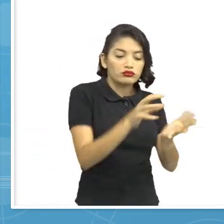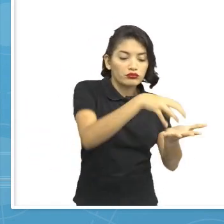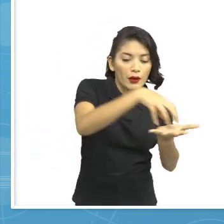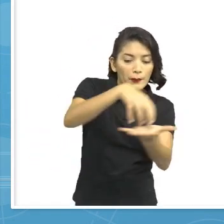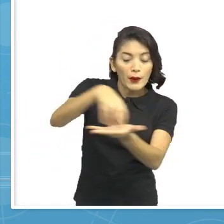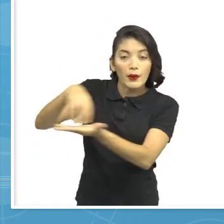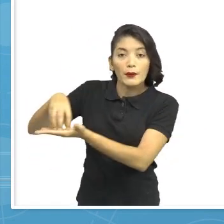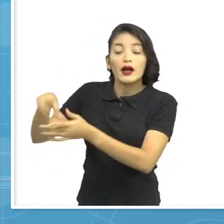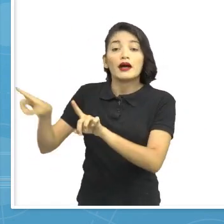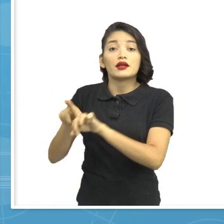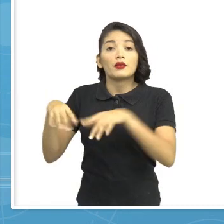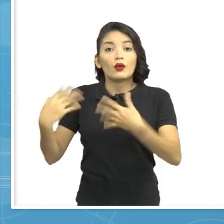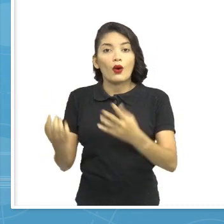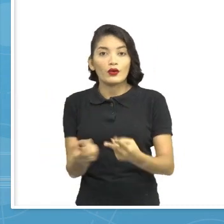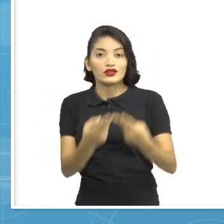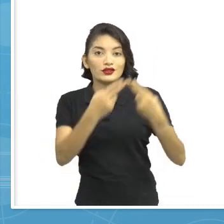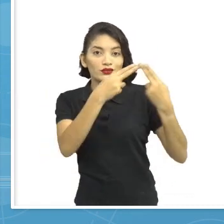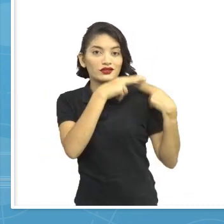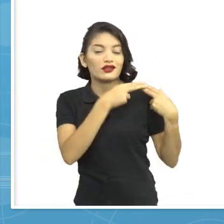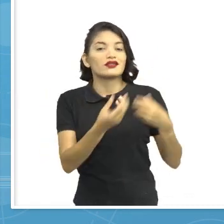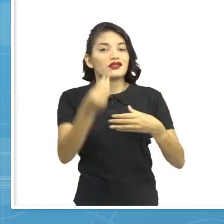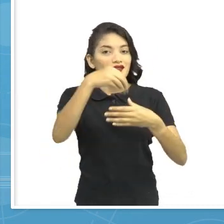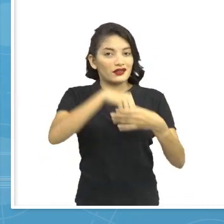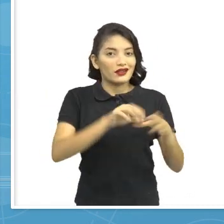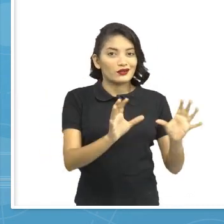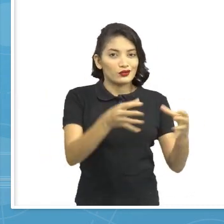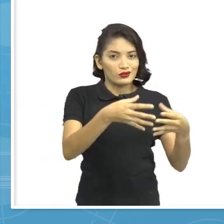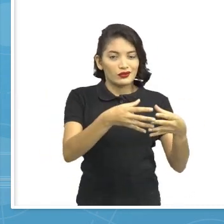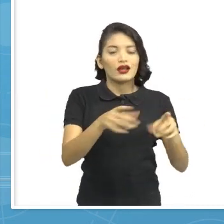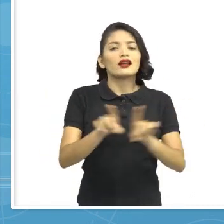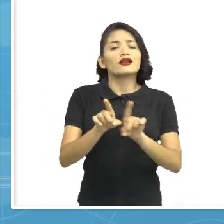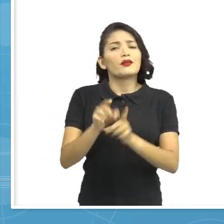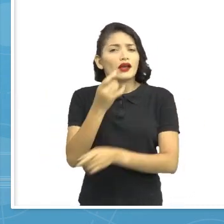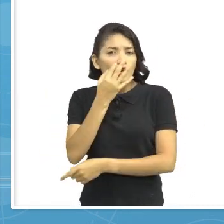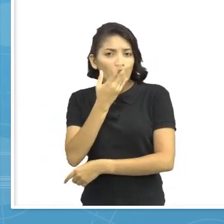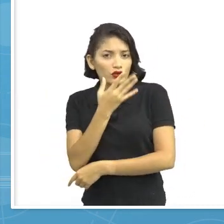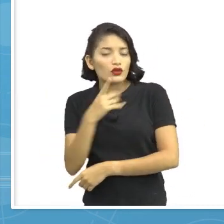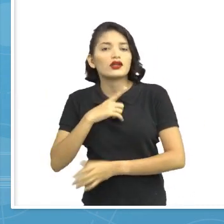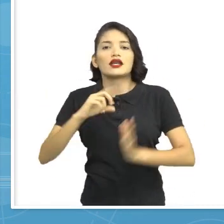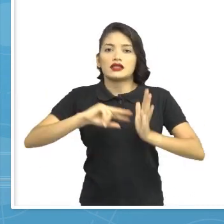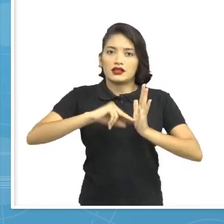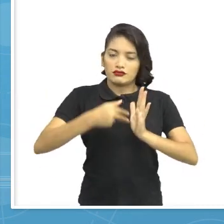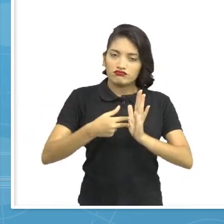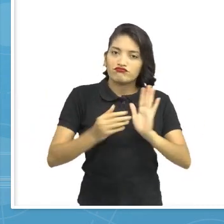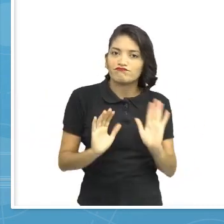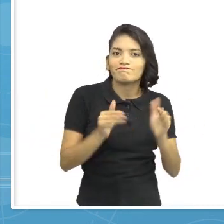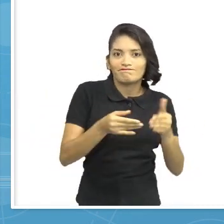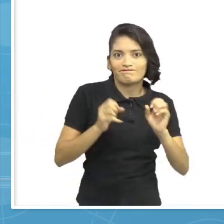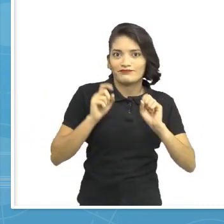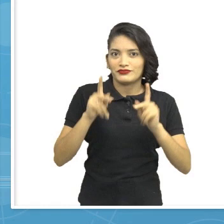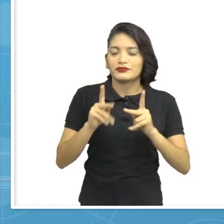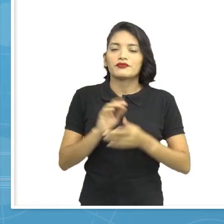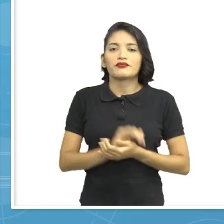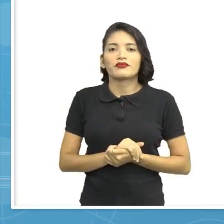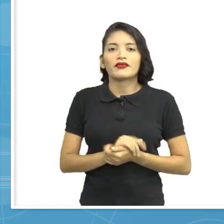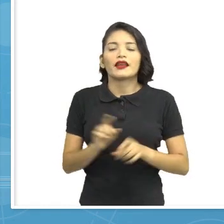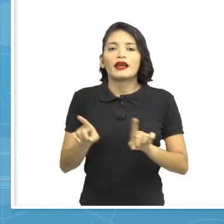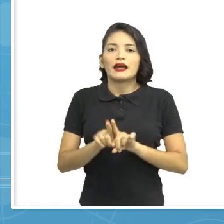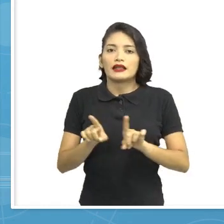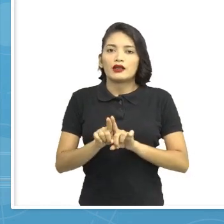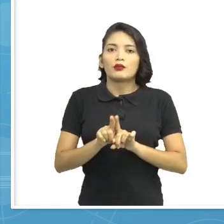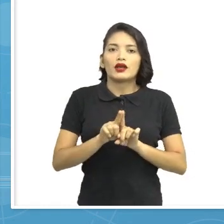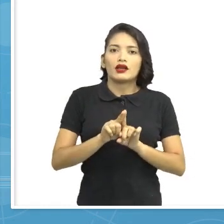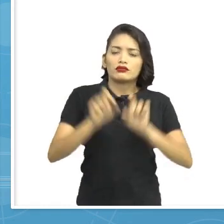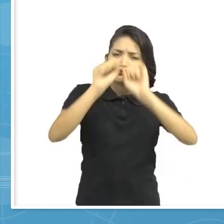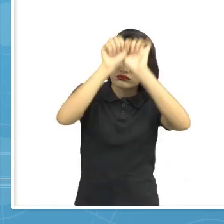qual é a posição dele dentro da tribo. Inclusive, as cores têm um significado específico também. Além do formato, como